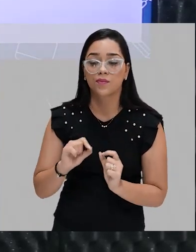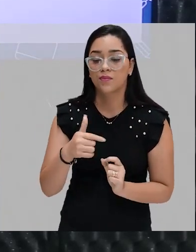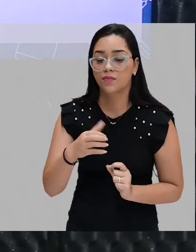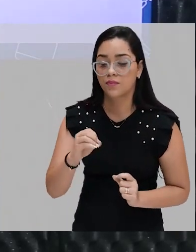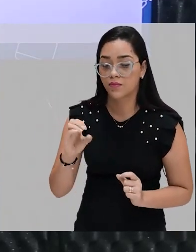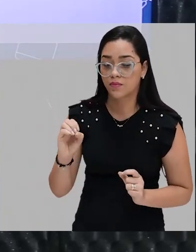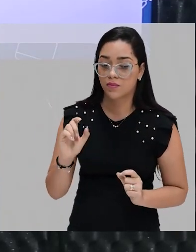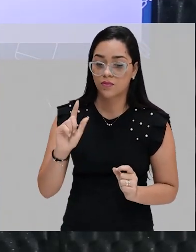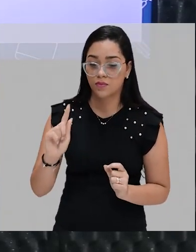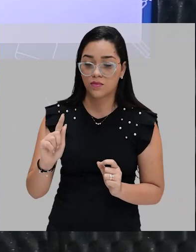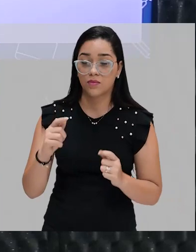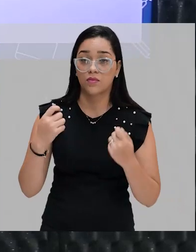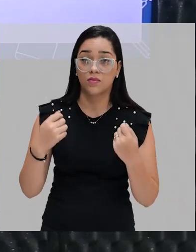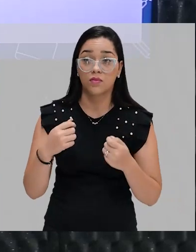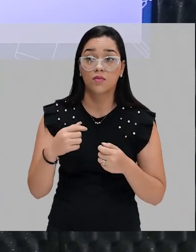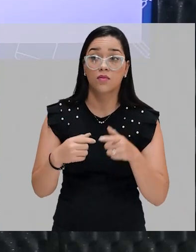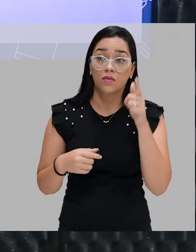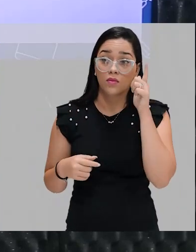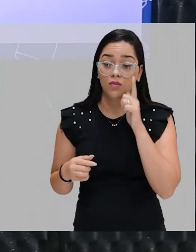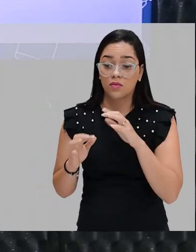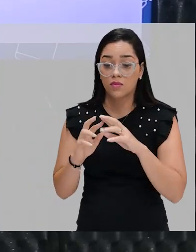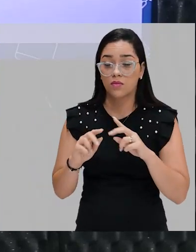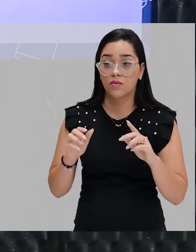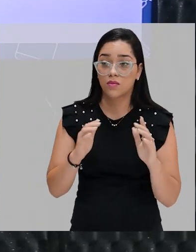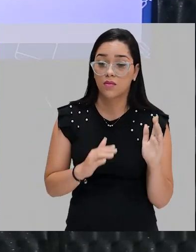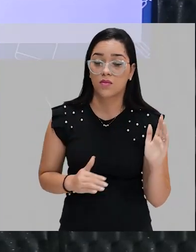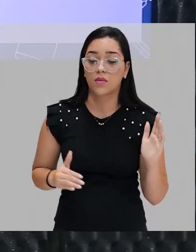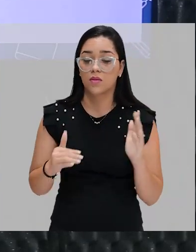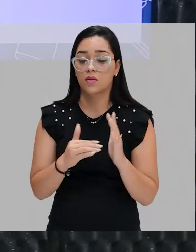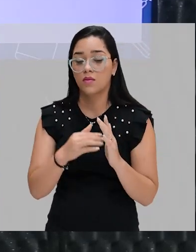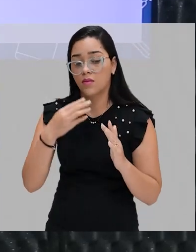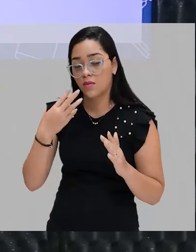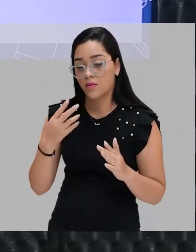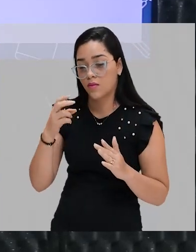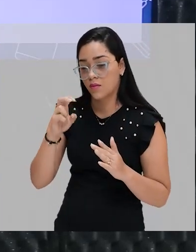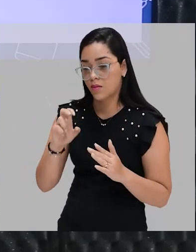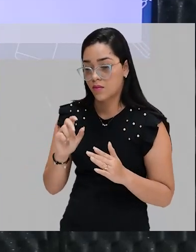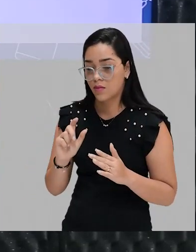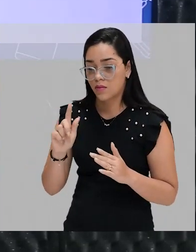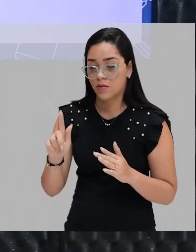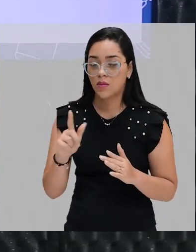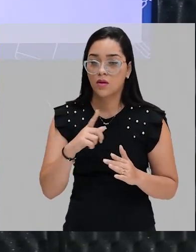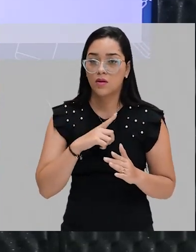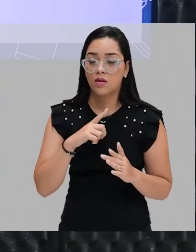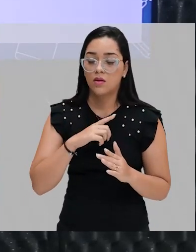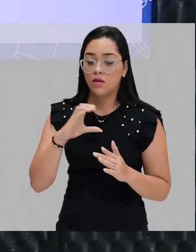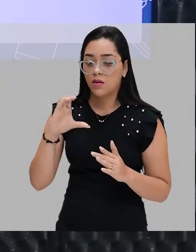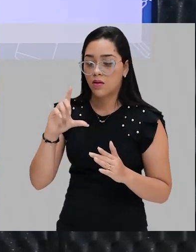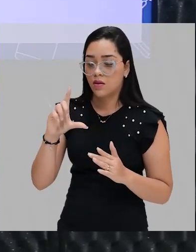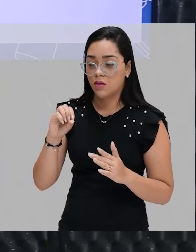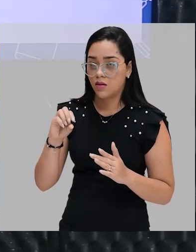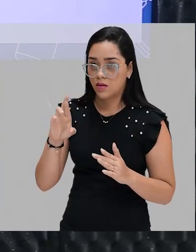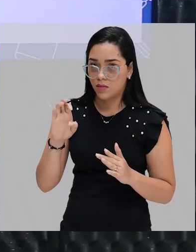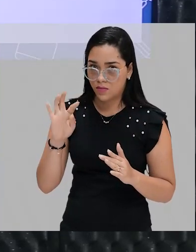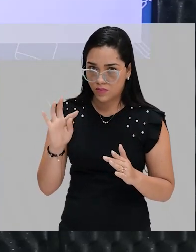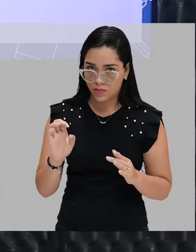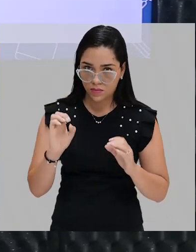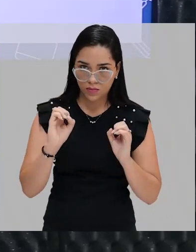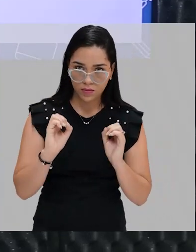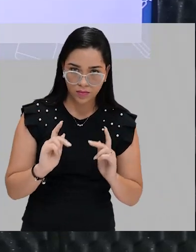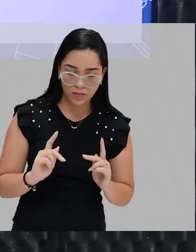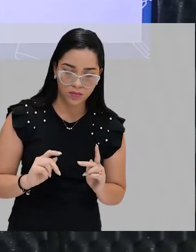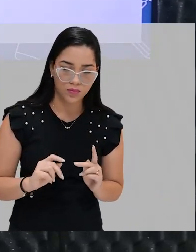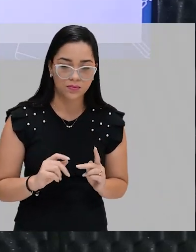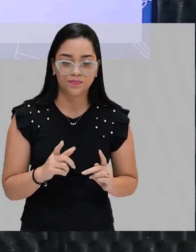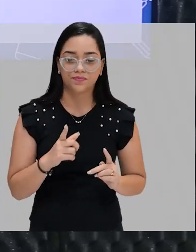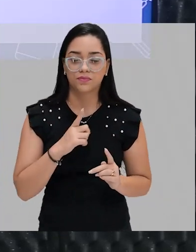gramas de água consegue dissolver até 45 gramas do cloreto de potássio. Pegaram? Qual